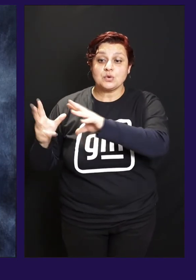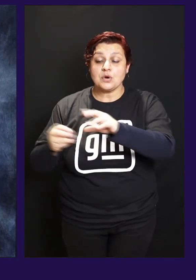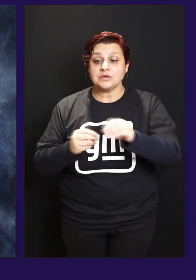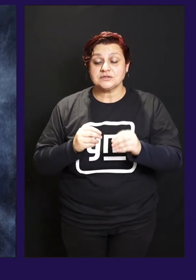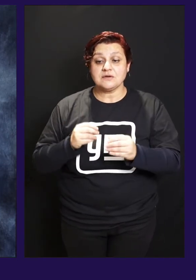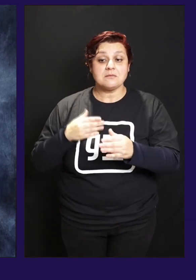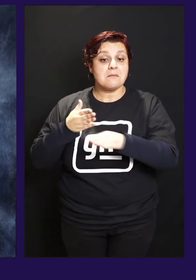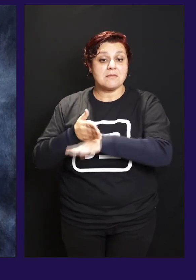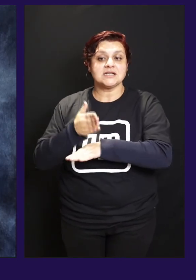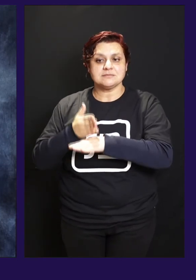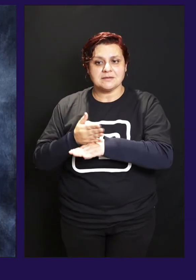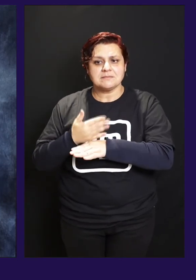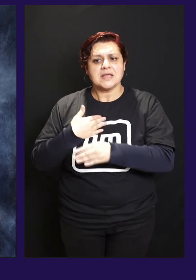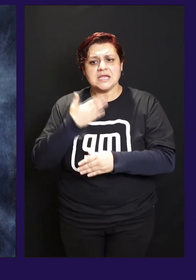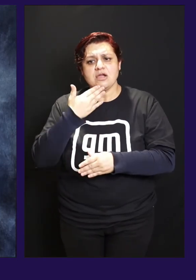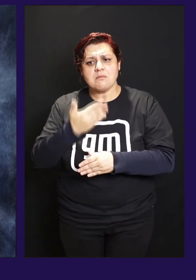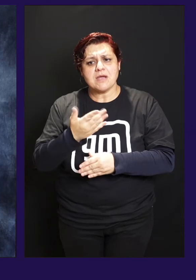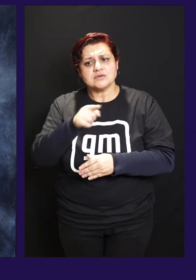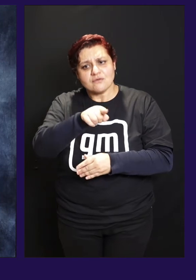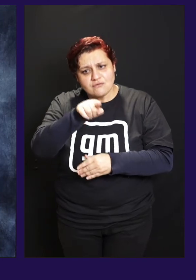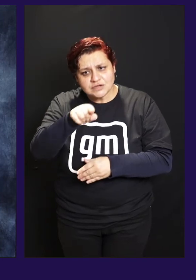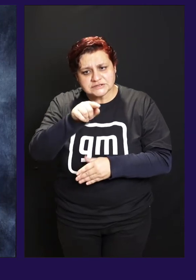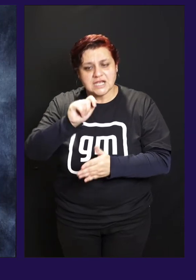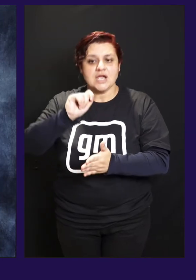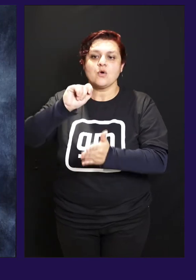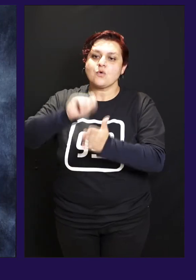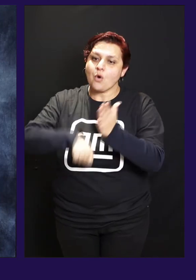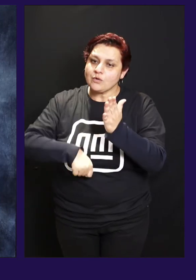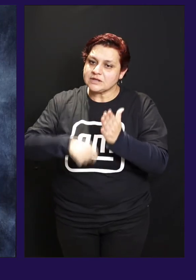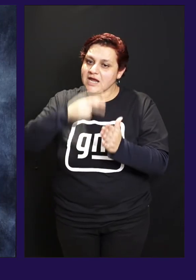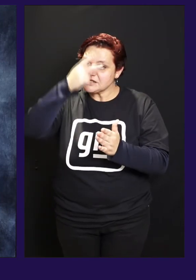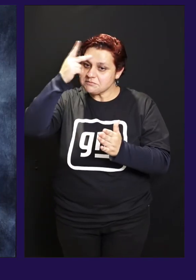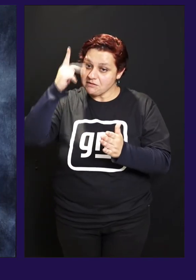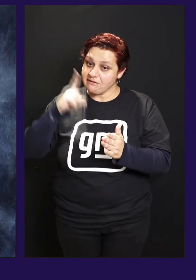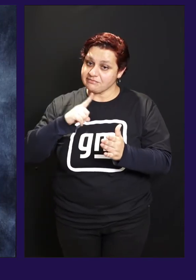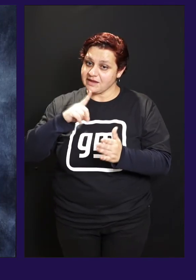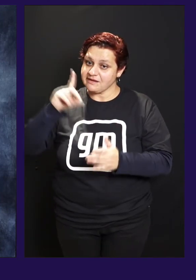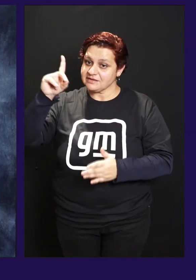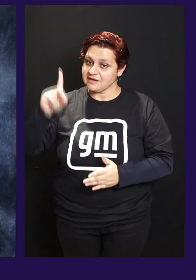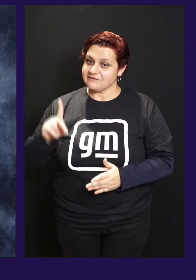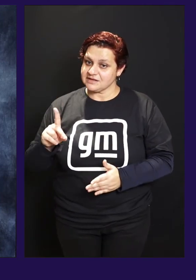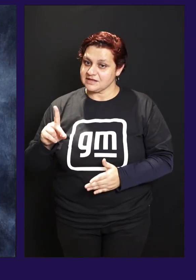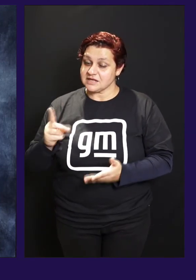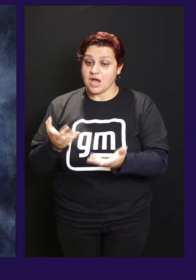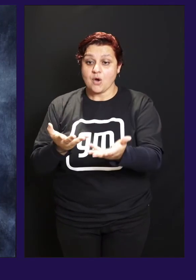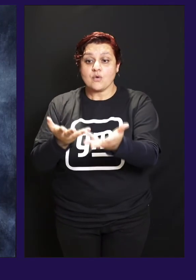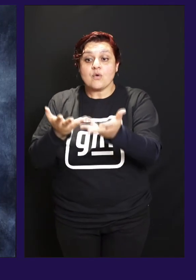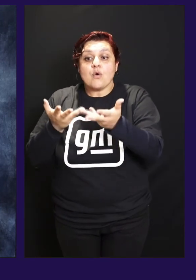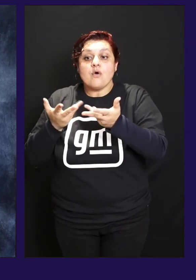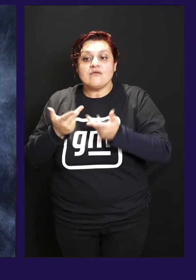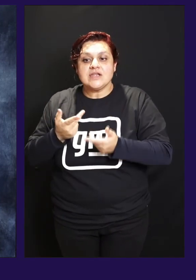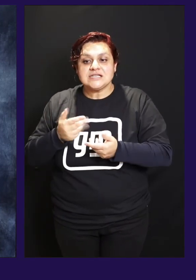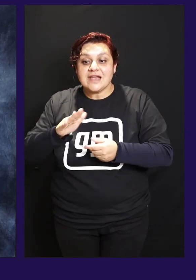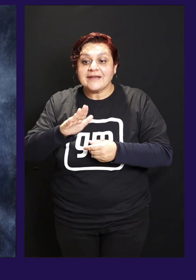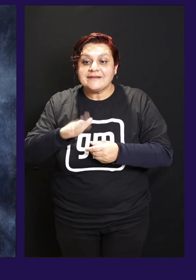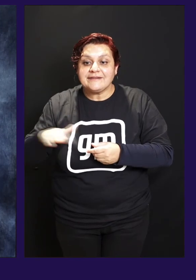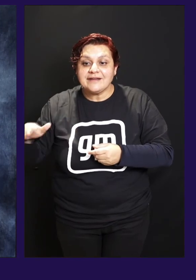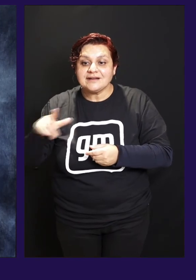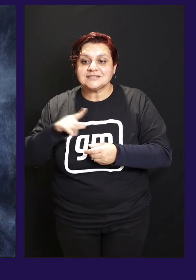Inúmeros exemplos, como legendas, como podcast, o próprio telefone,